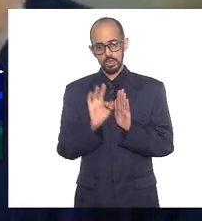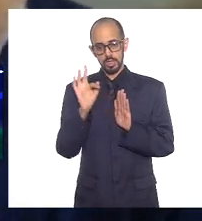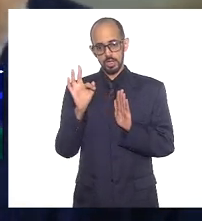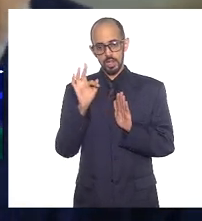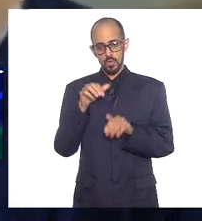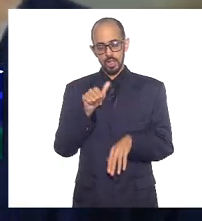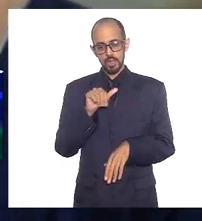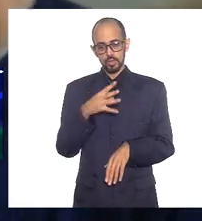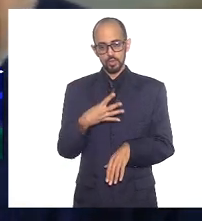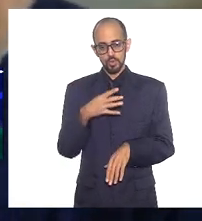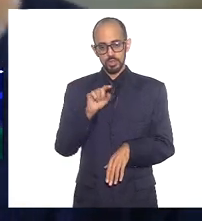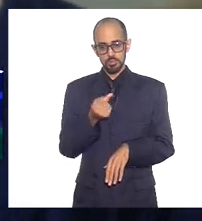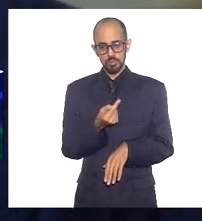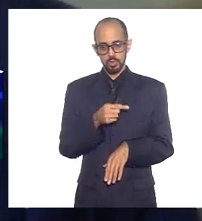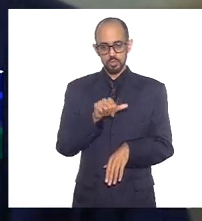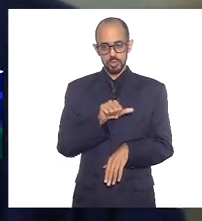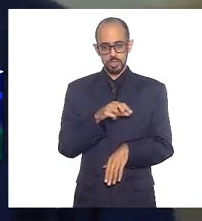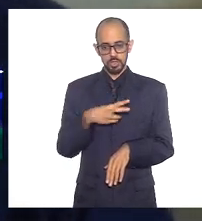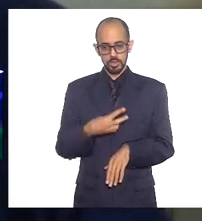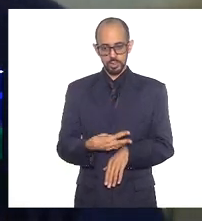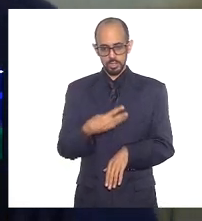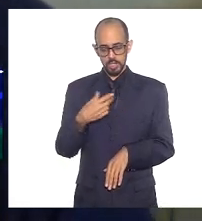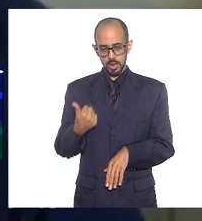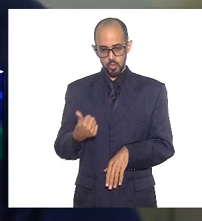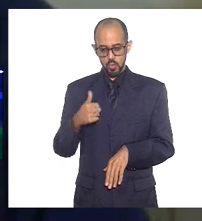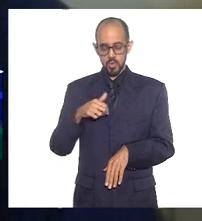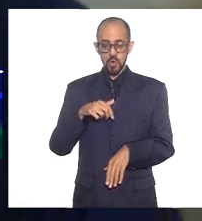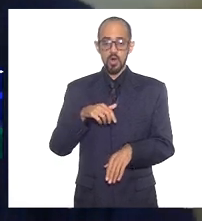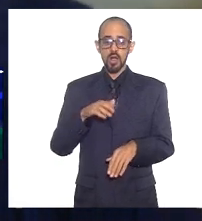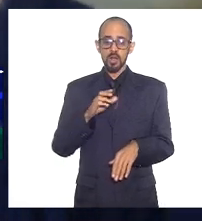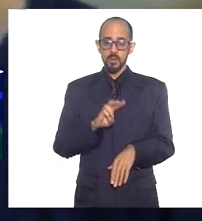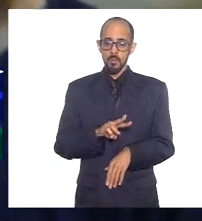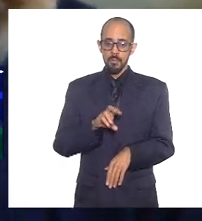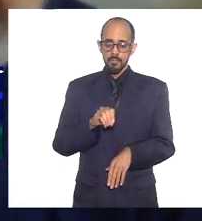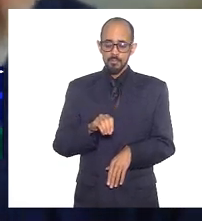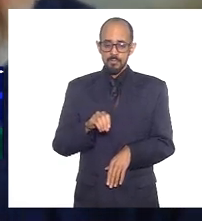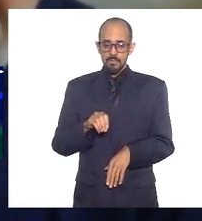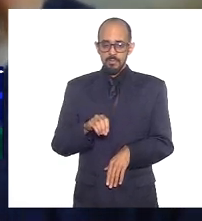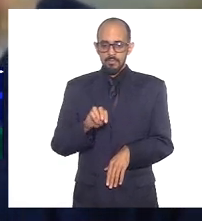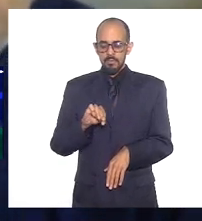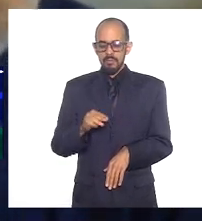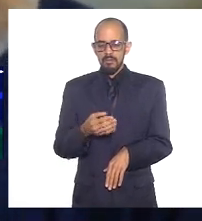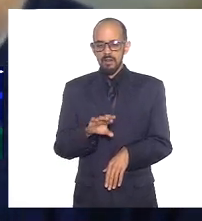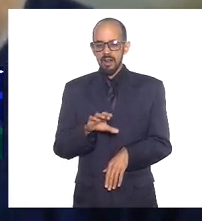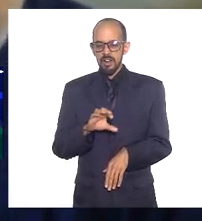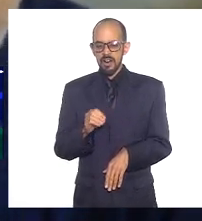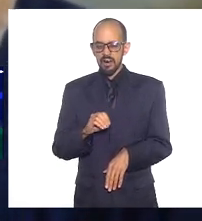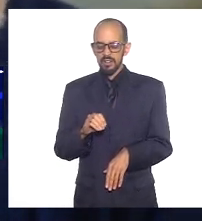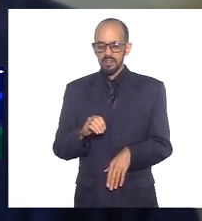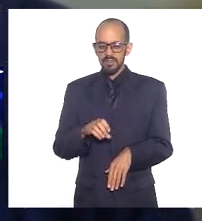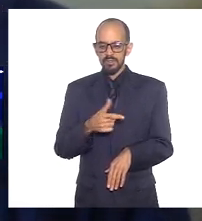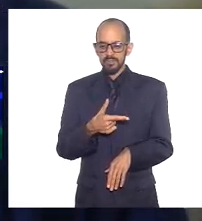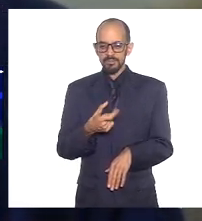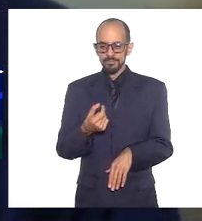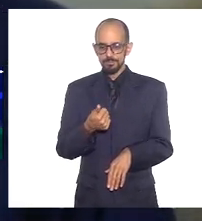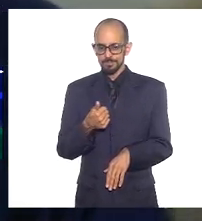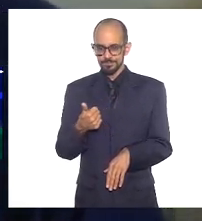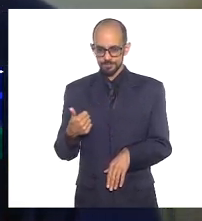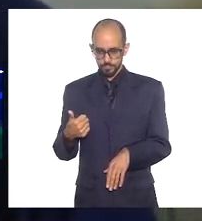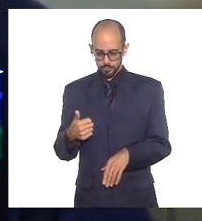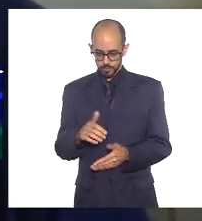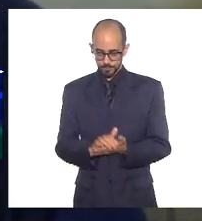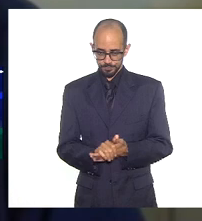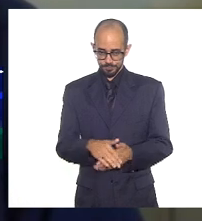.131 de 30 de março de 21 é que no período da pandemia no